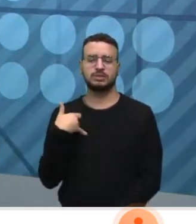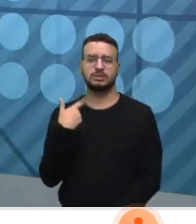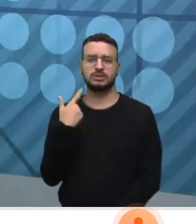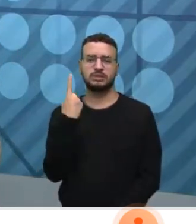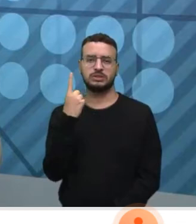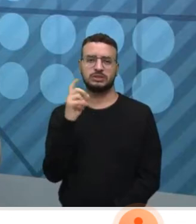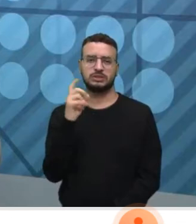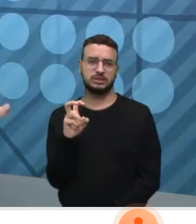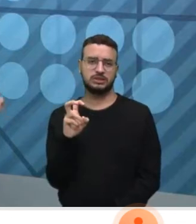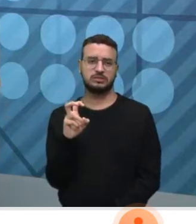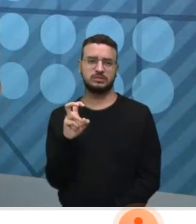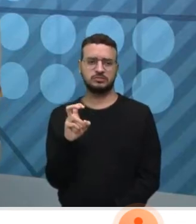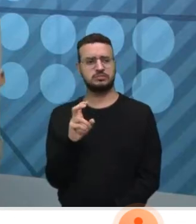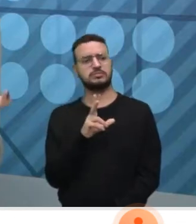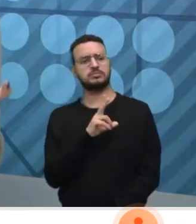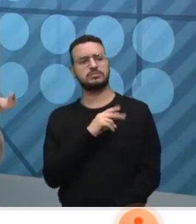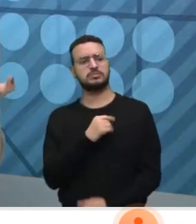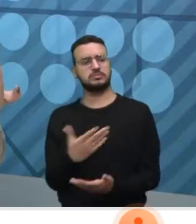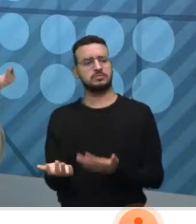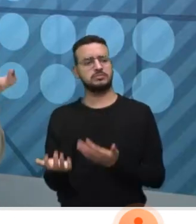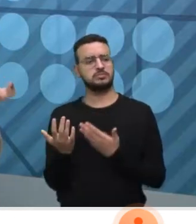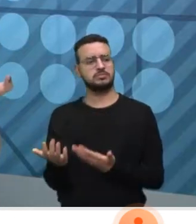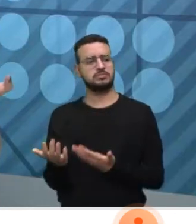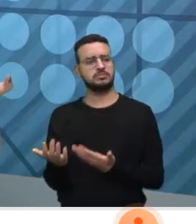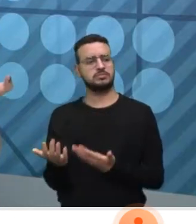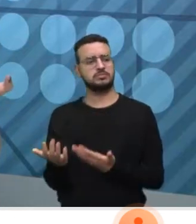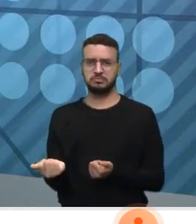Você, que jovem, que novo.